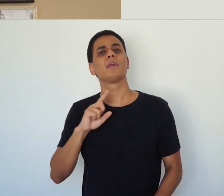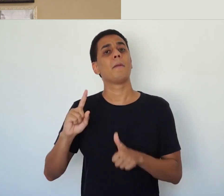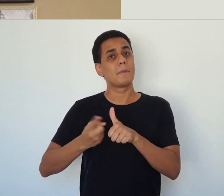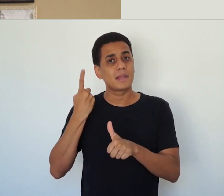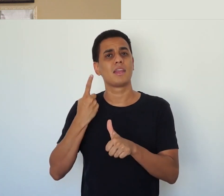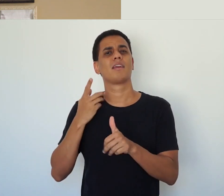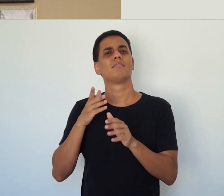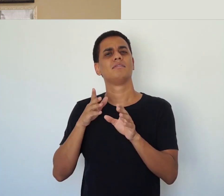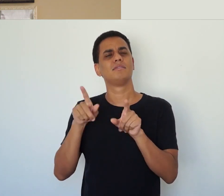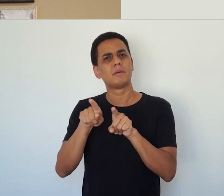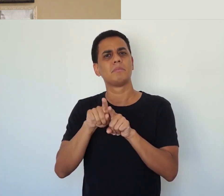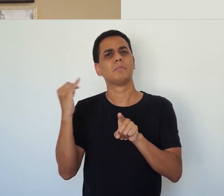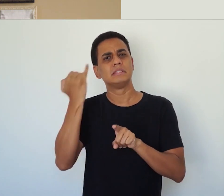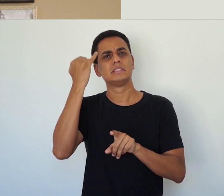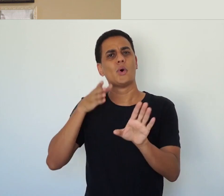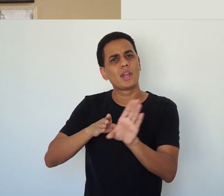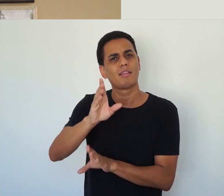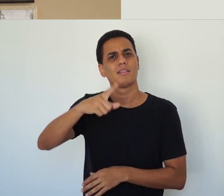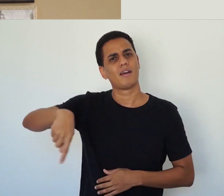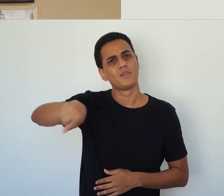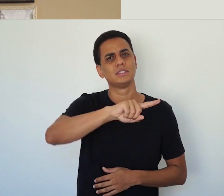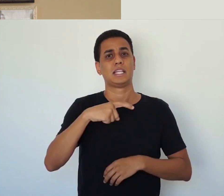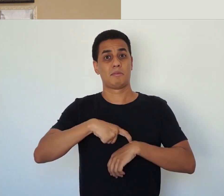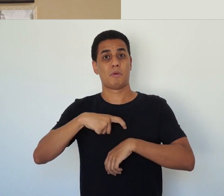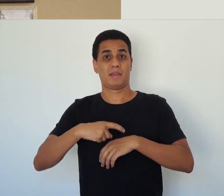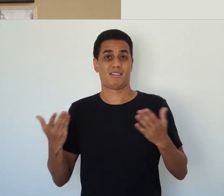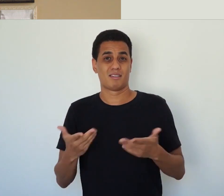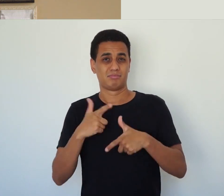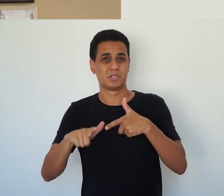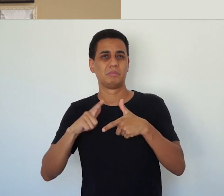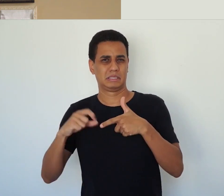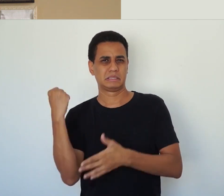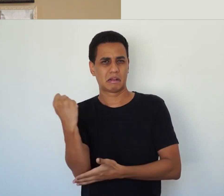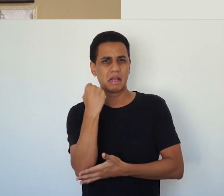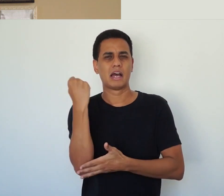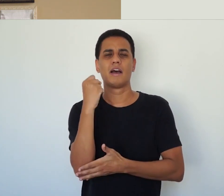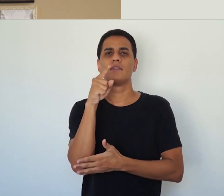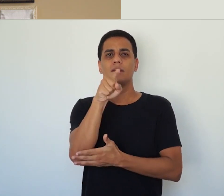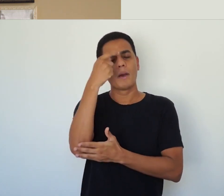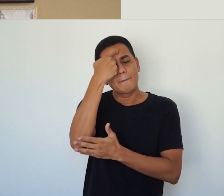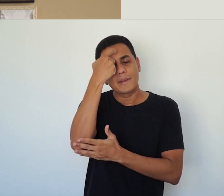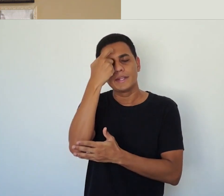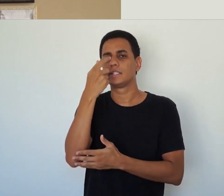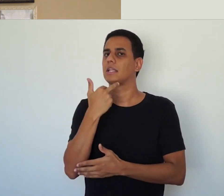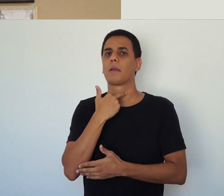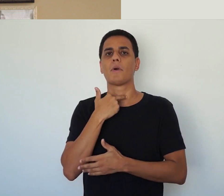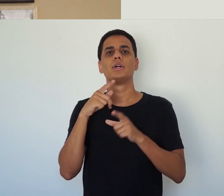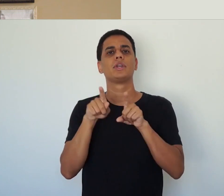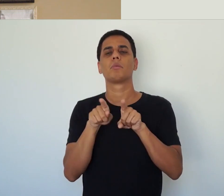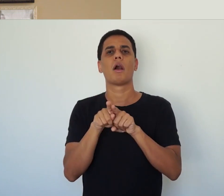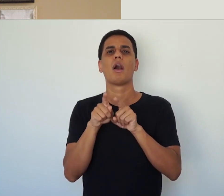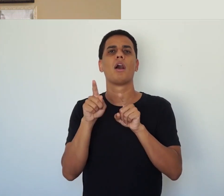princípio aqui de orientação para você no momento de crise como essa que estamos, para que a sua mente não